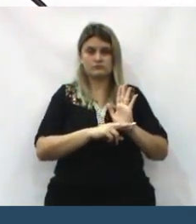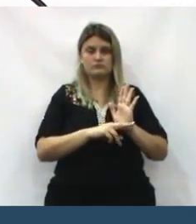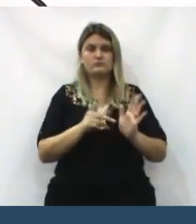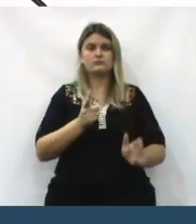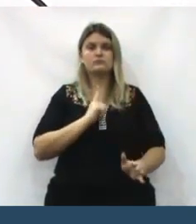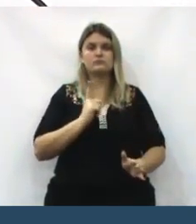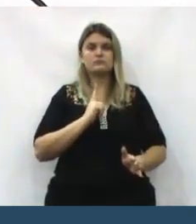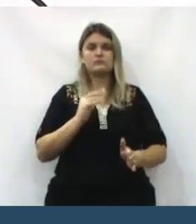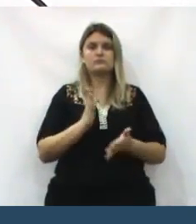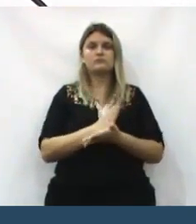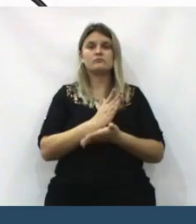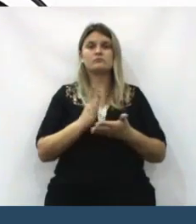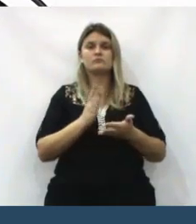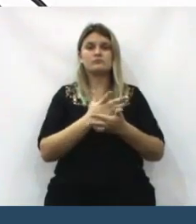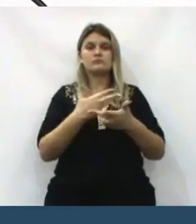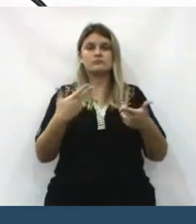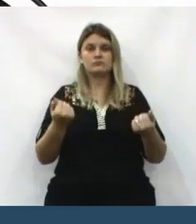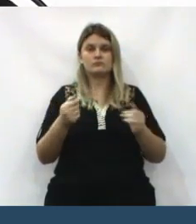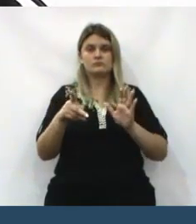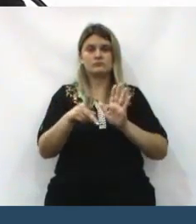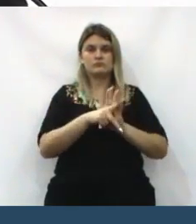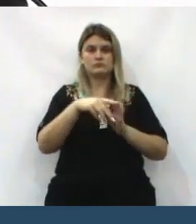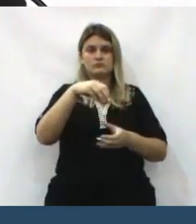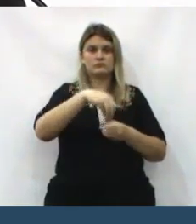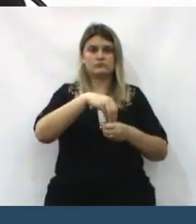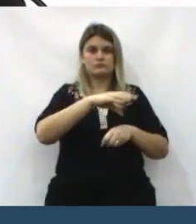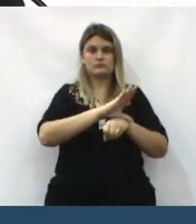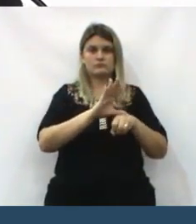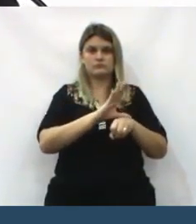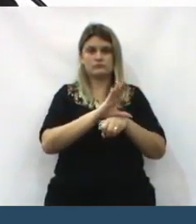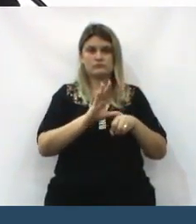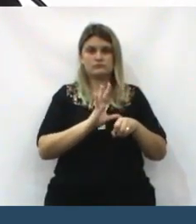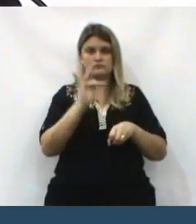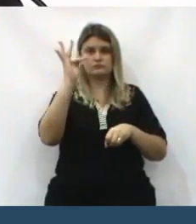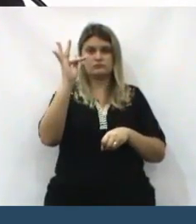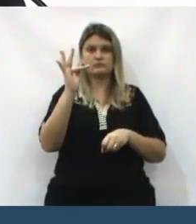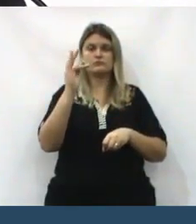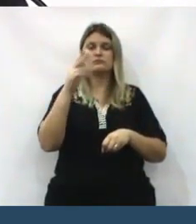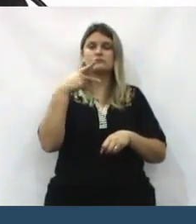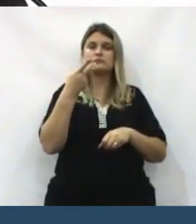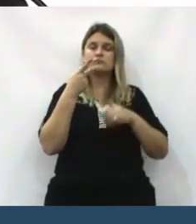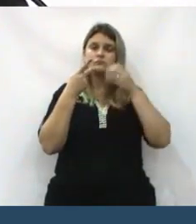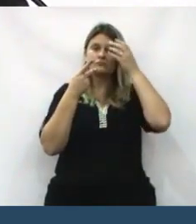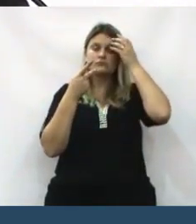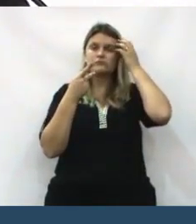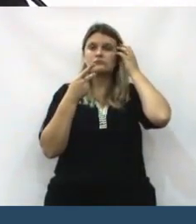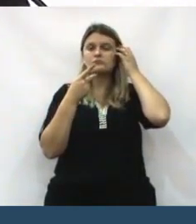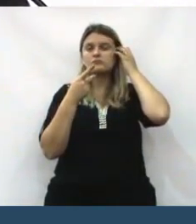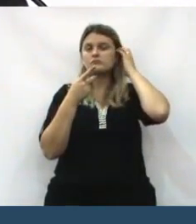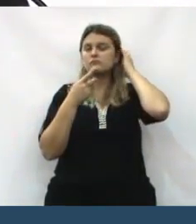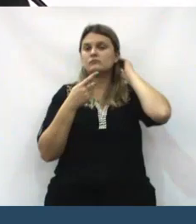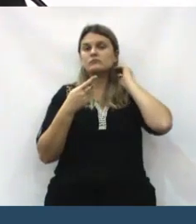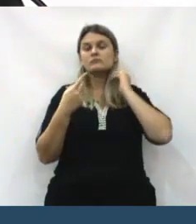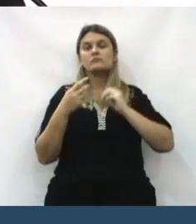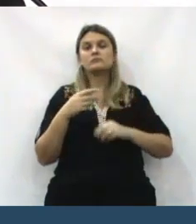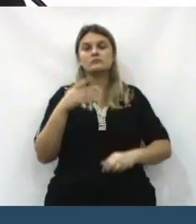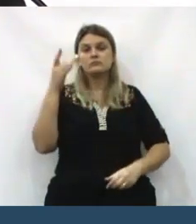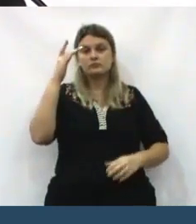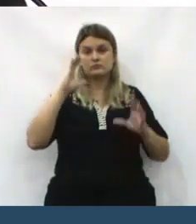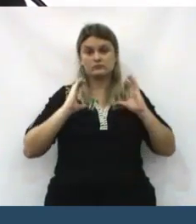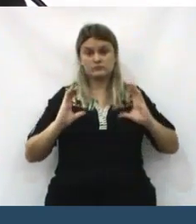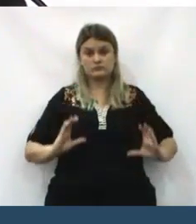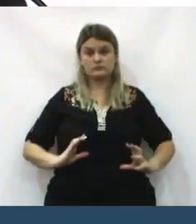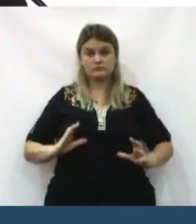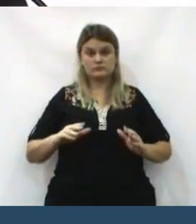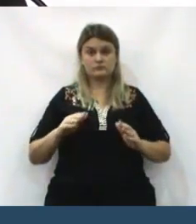norma. Existe algum remédio na própria Constituição que vem a defender